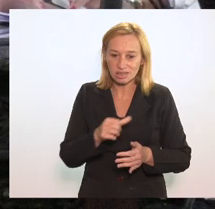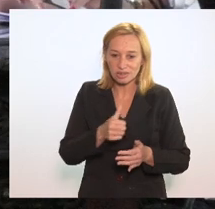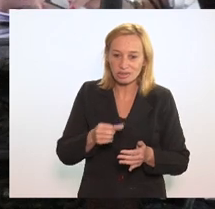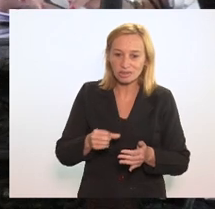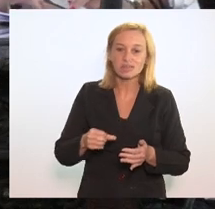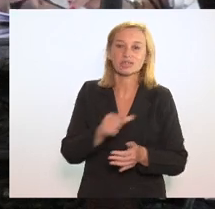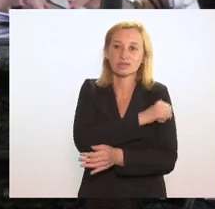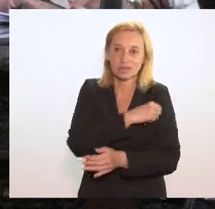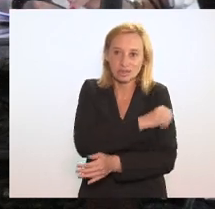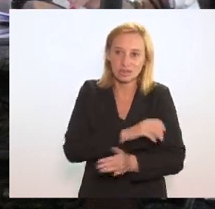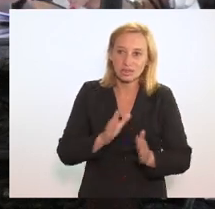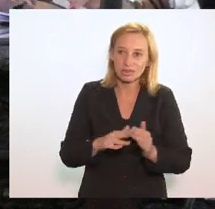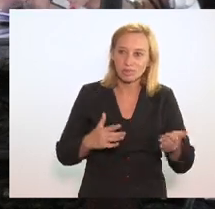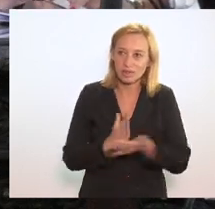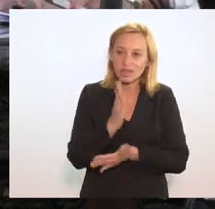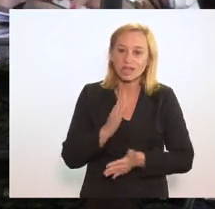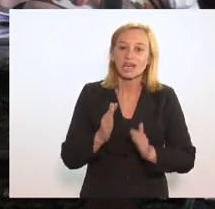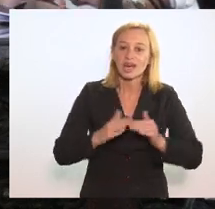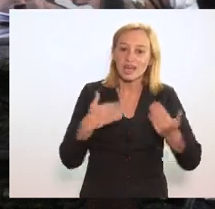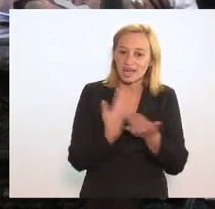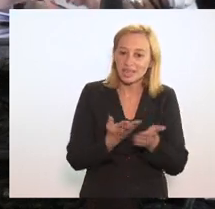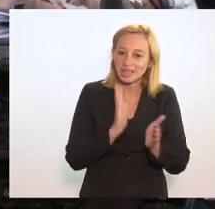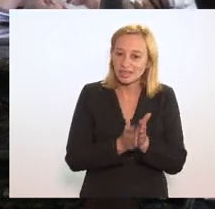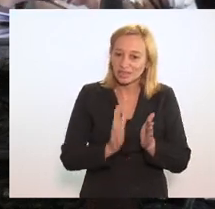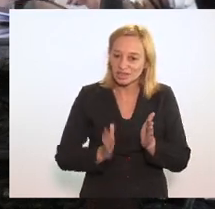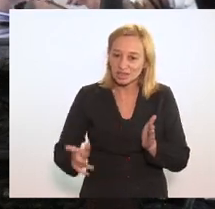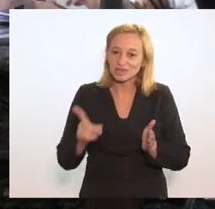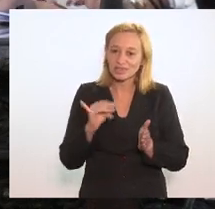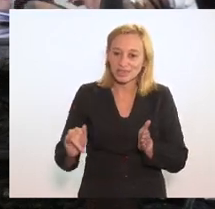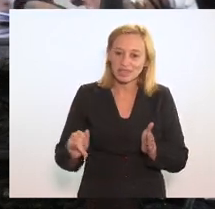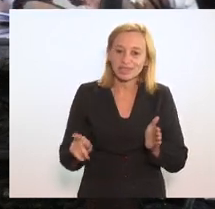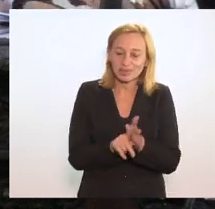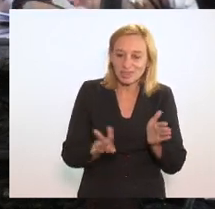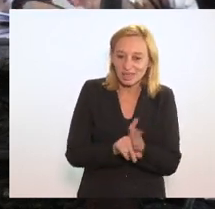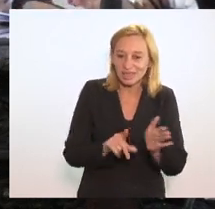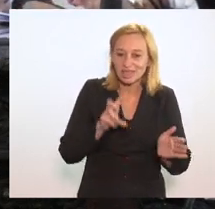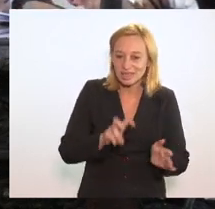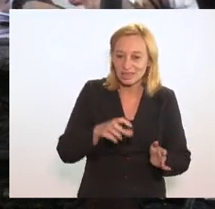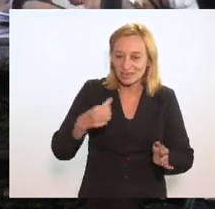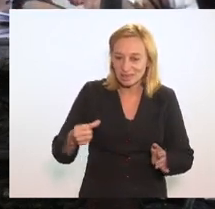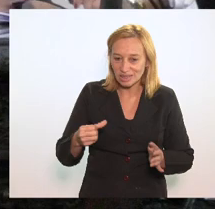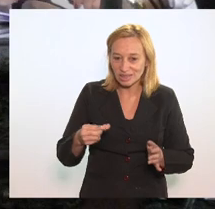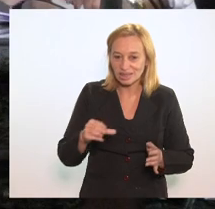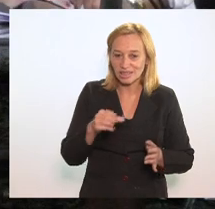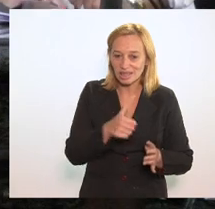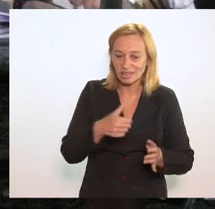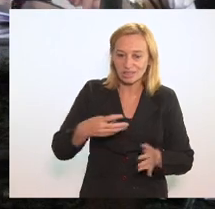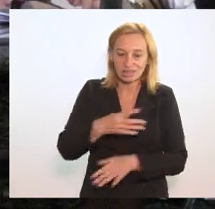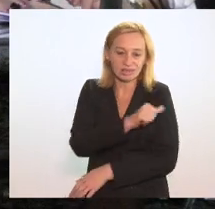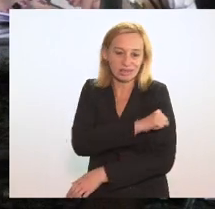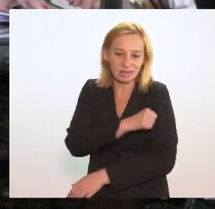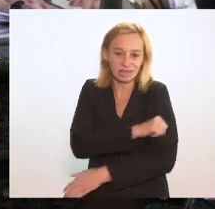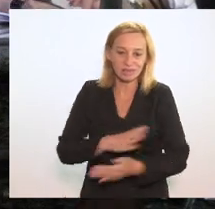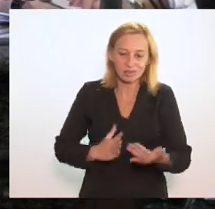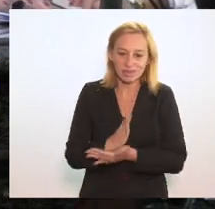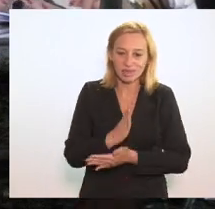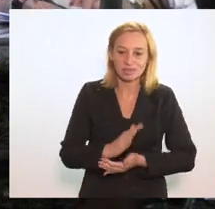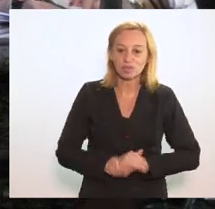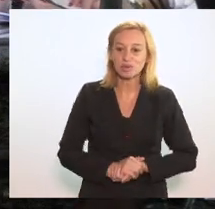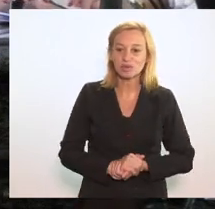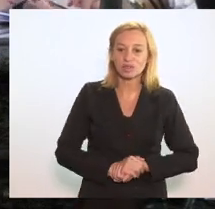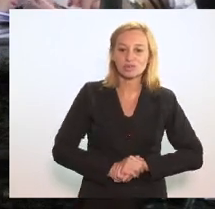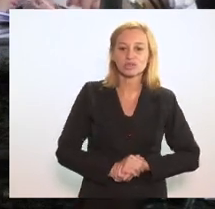deputado enfermeira Regiane, senhores que aprovam nesse como estão aprovados. Requer inclusão na ordem do dia do projeto de lei 2850/14, deputado enfermeira, senhores que aprovam nesse como estão